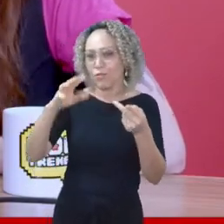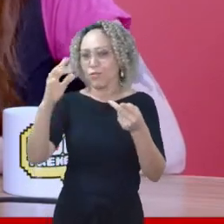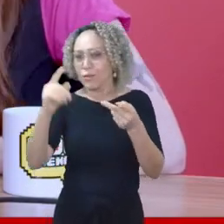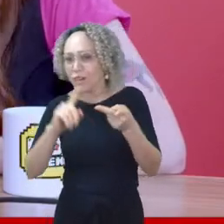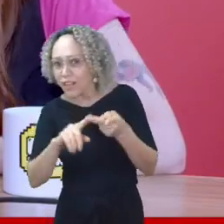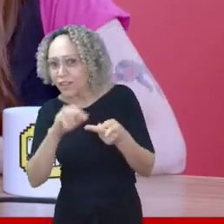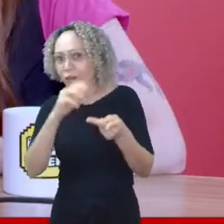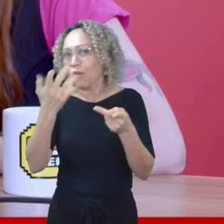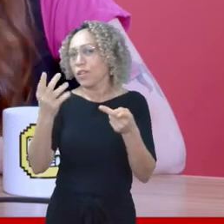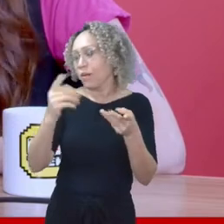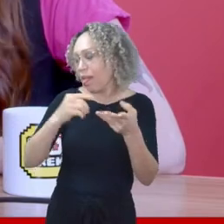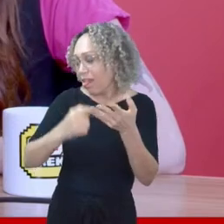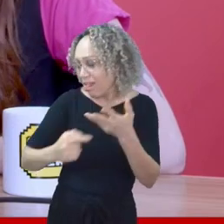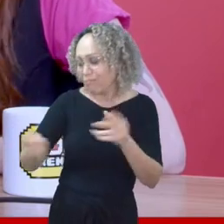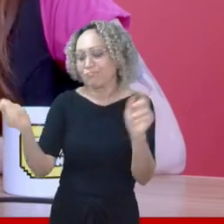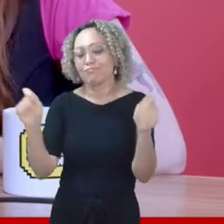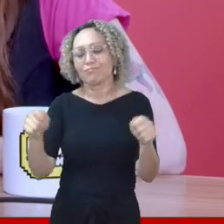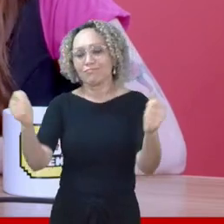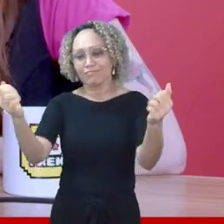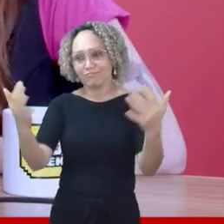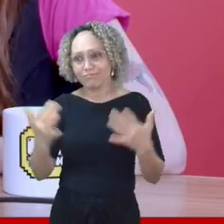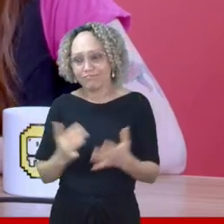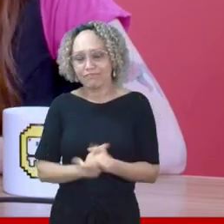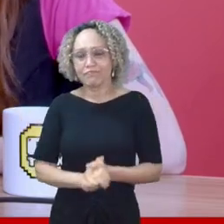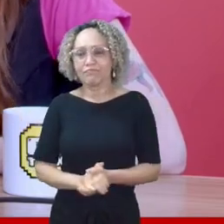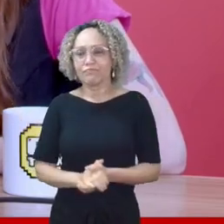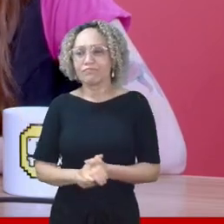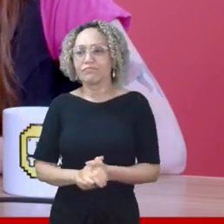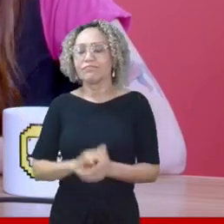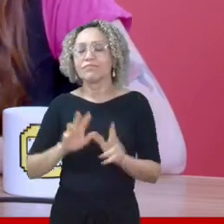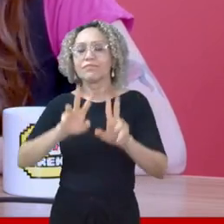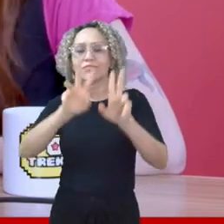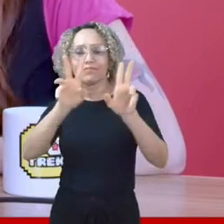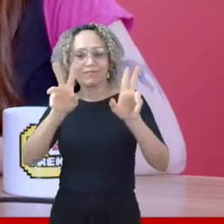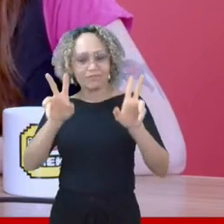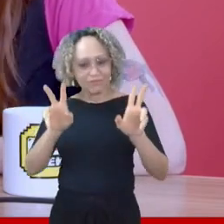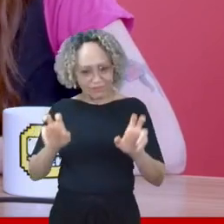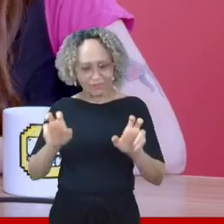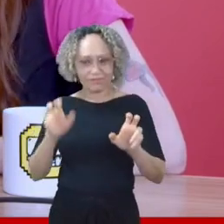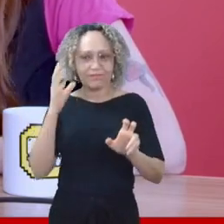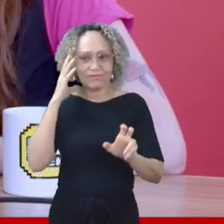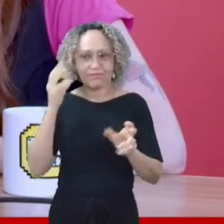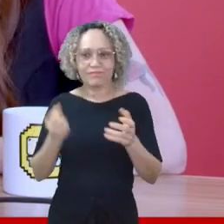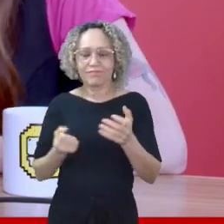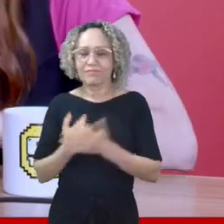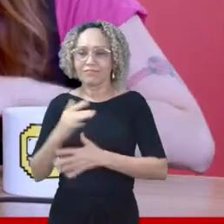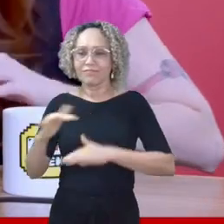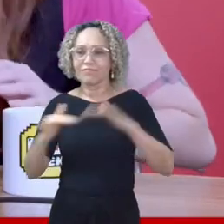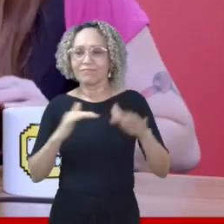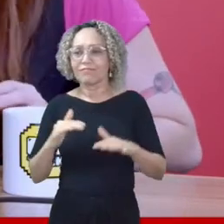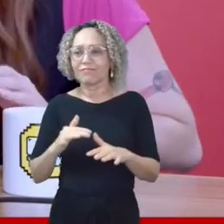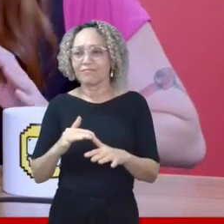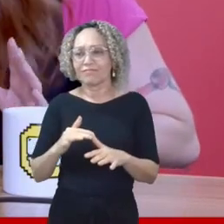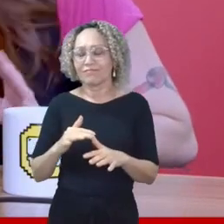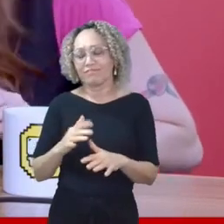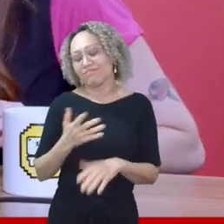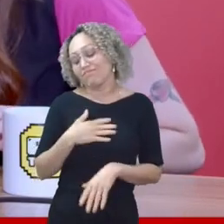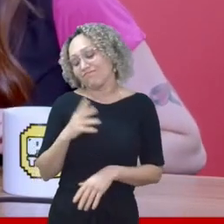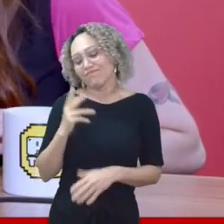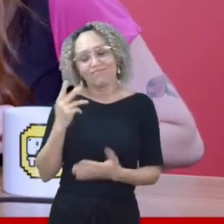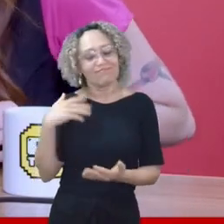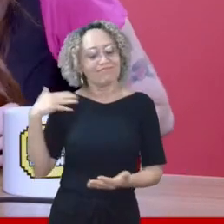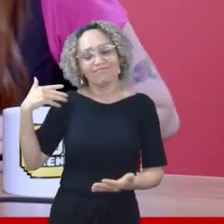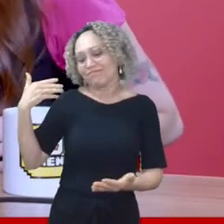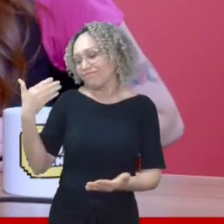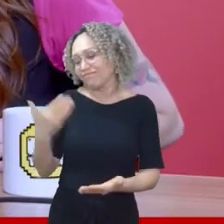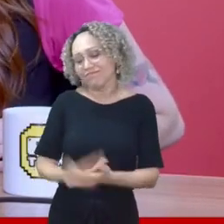PED. E, voltando à temática do Pode Tremer, temos um convidado mais que especial novamente por aqui, porque é sempre, né? Sempre.